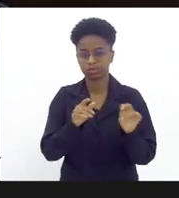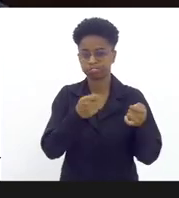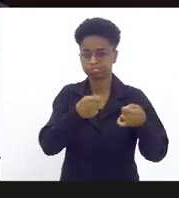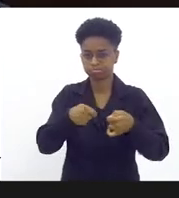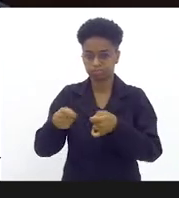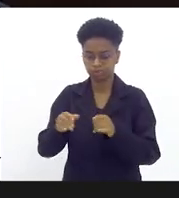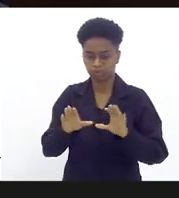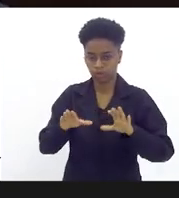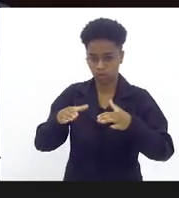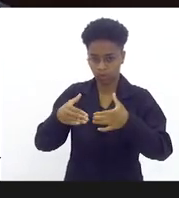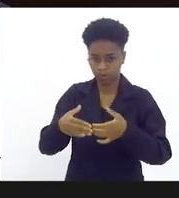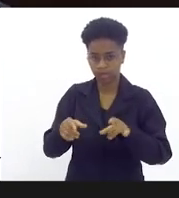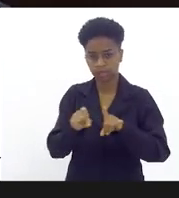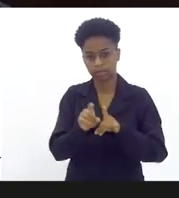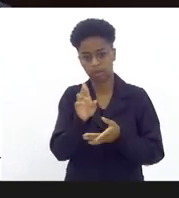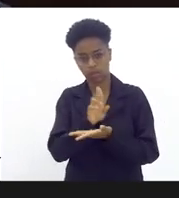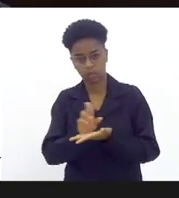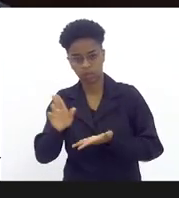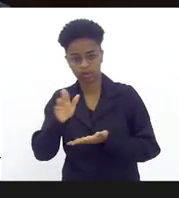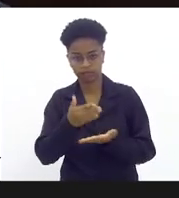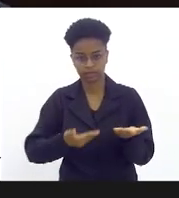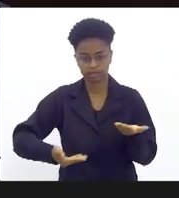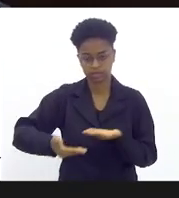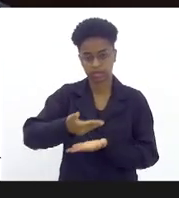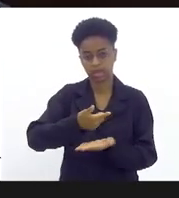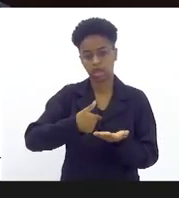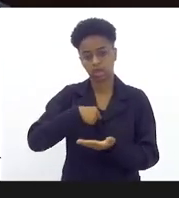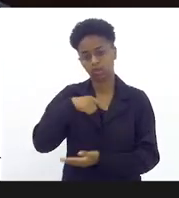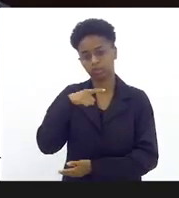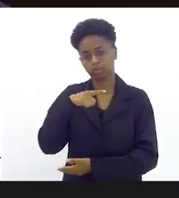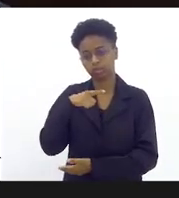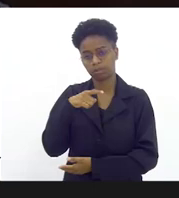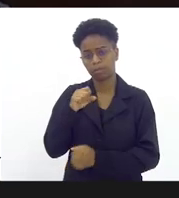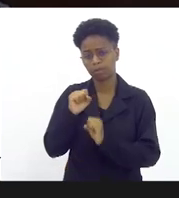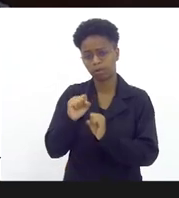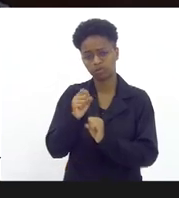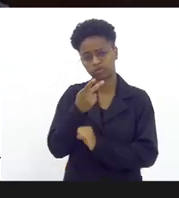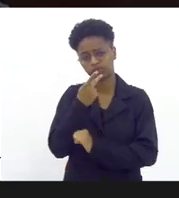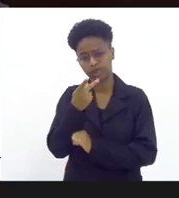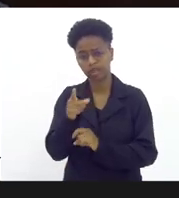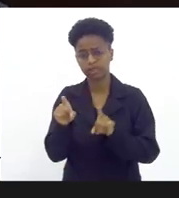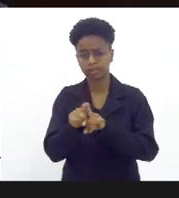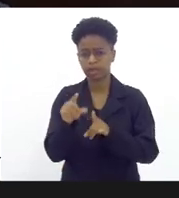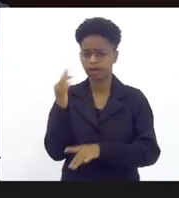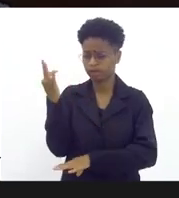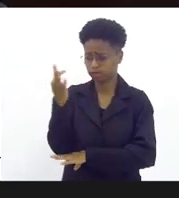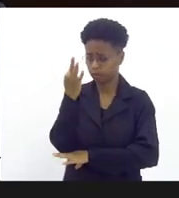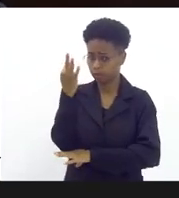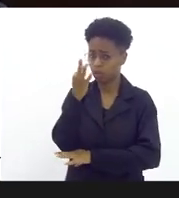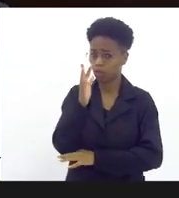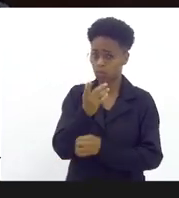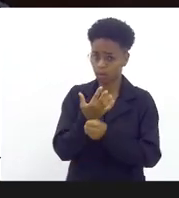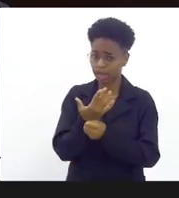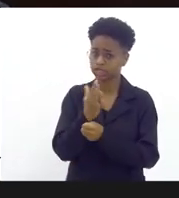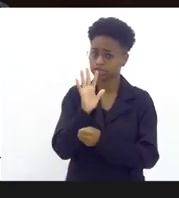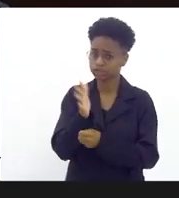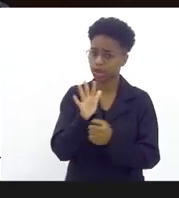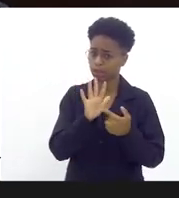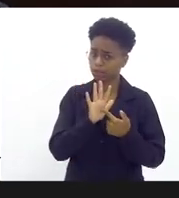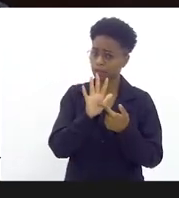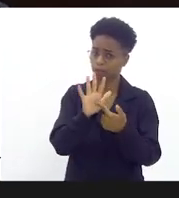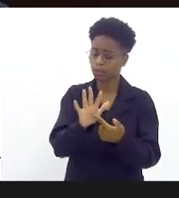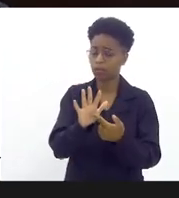e as universidades, e posso garantir que, formalmente, a UERJ já se manifestou de